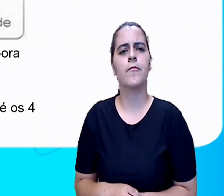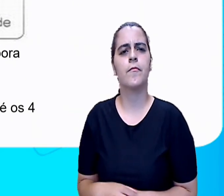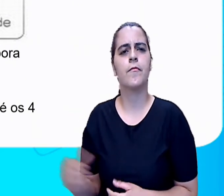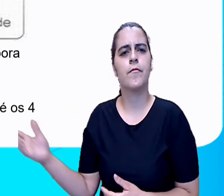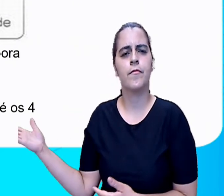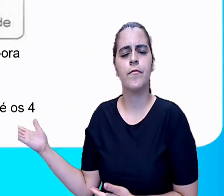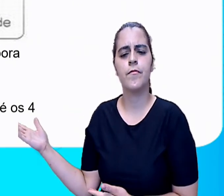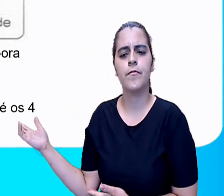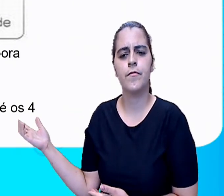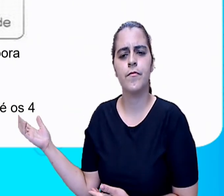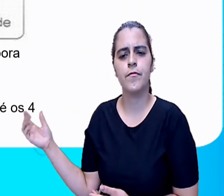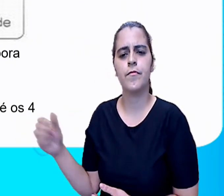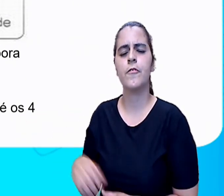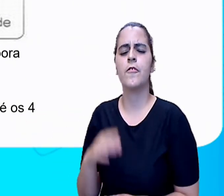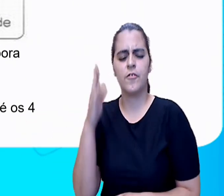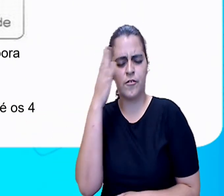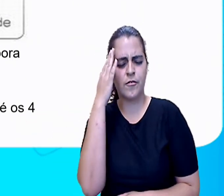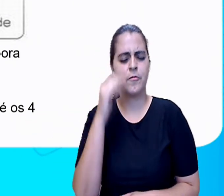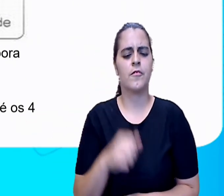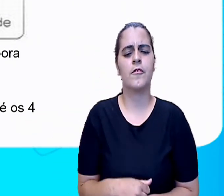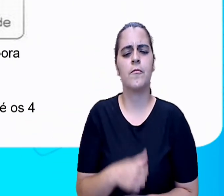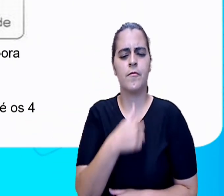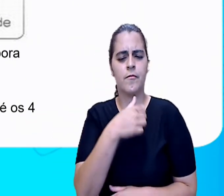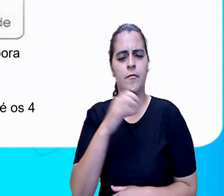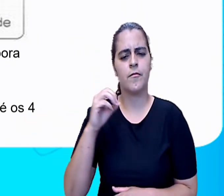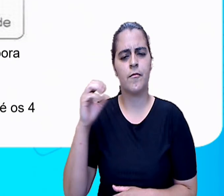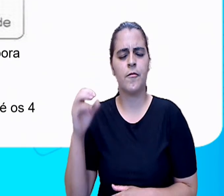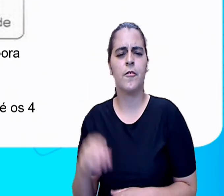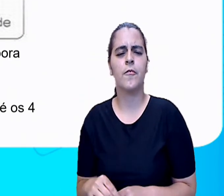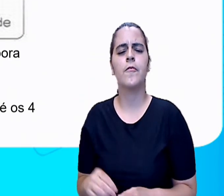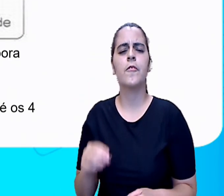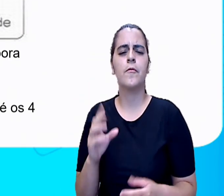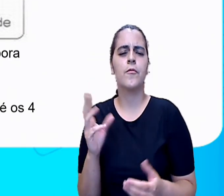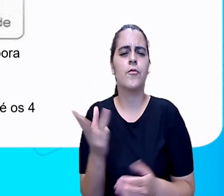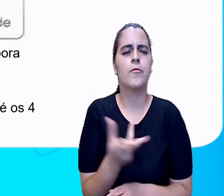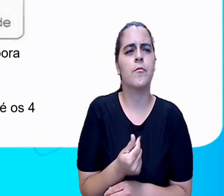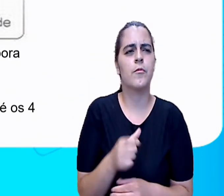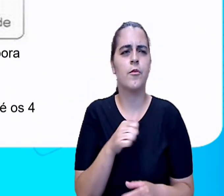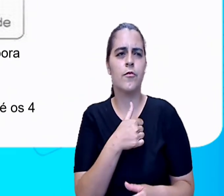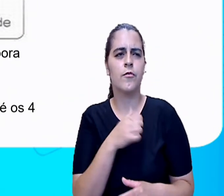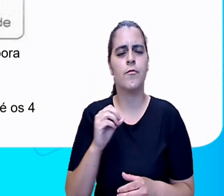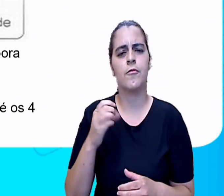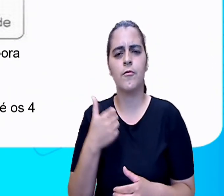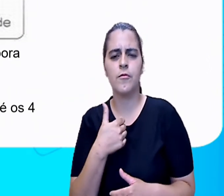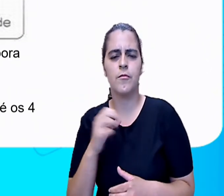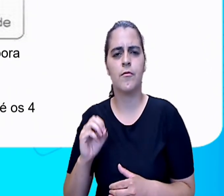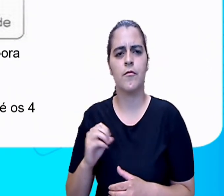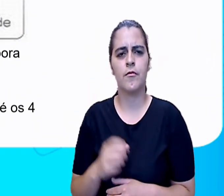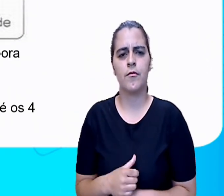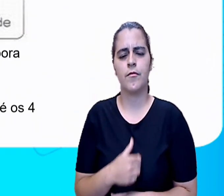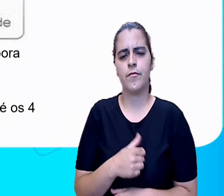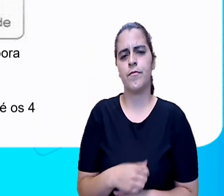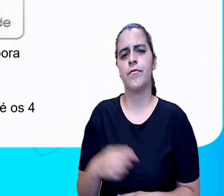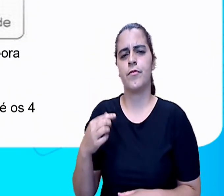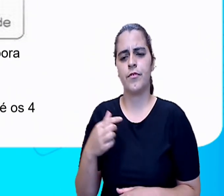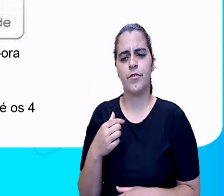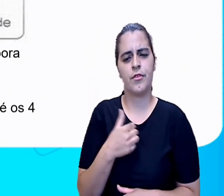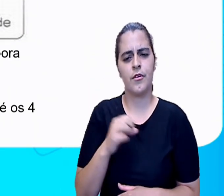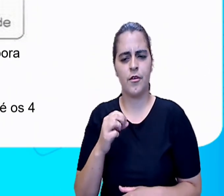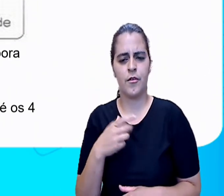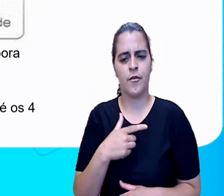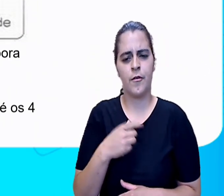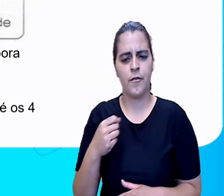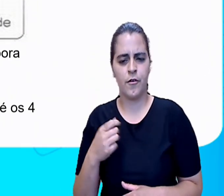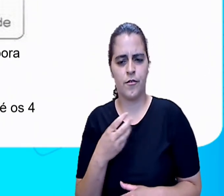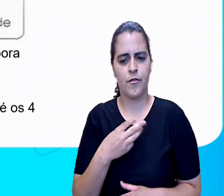que o metro tem 100. Vamos contar de 10 em 10, ó. 10, 20, 30,